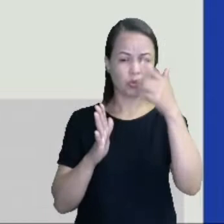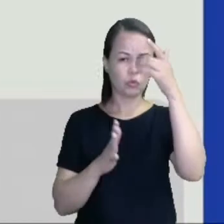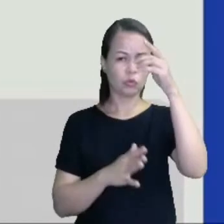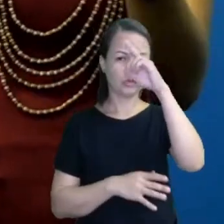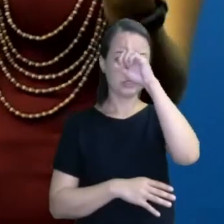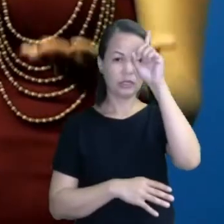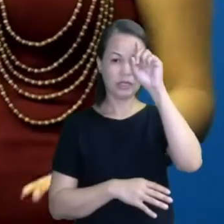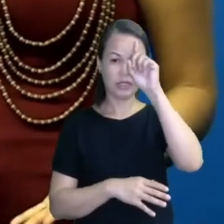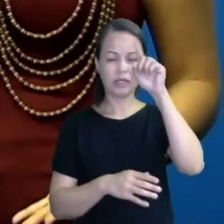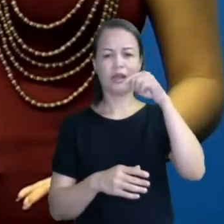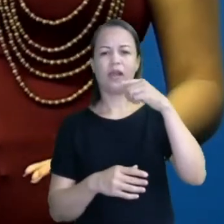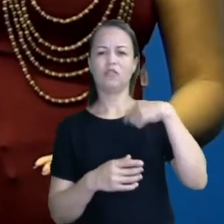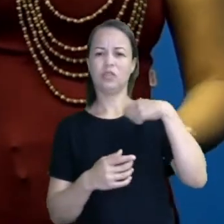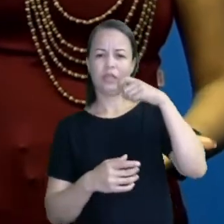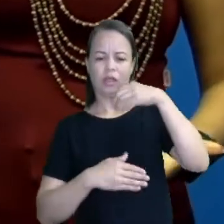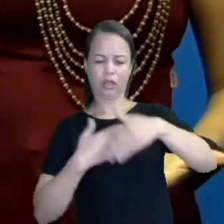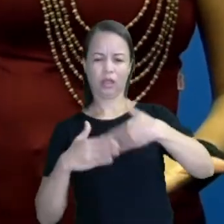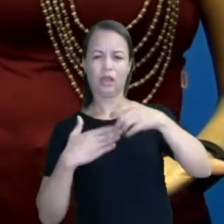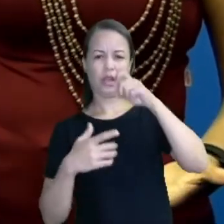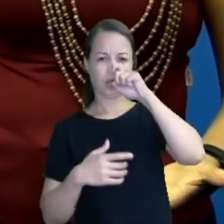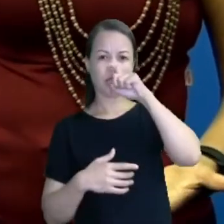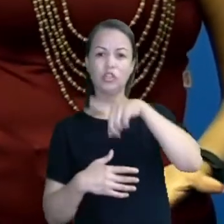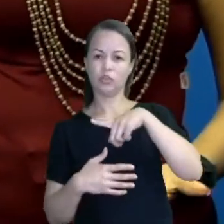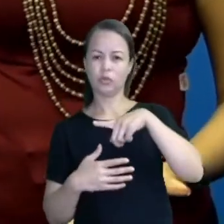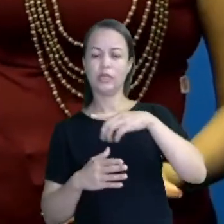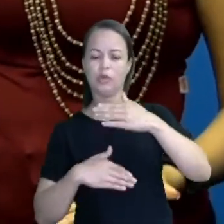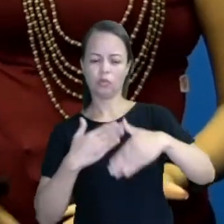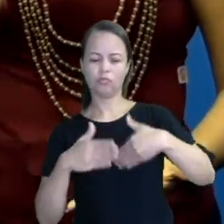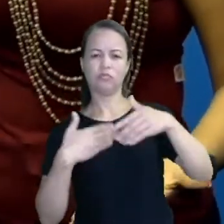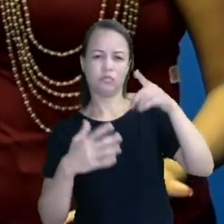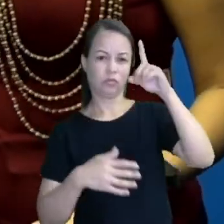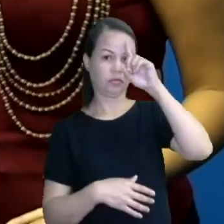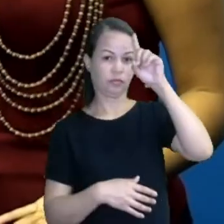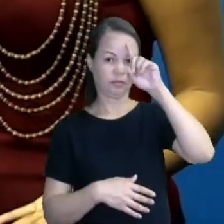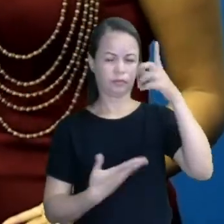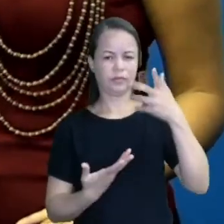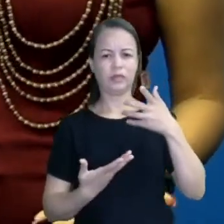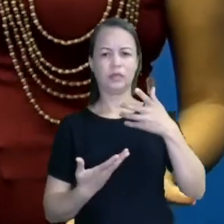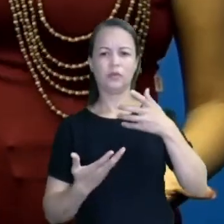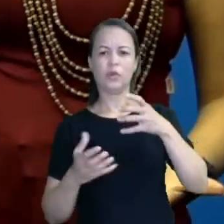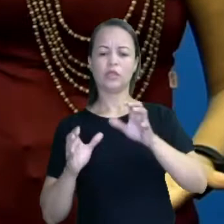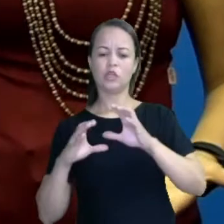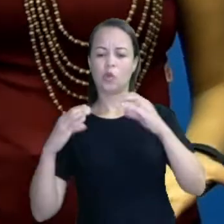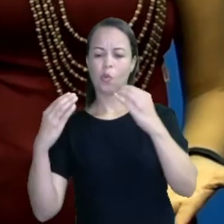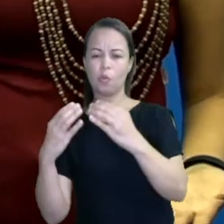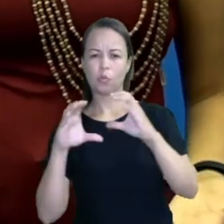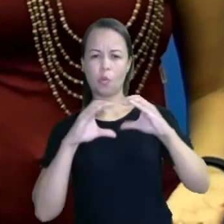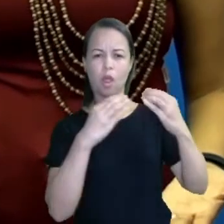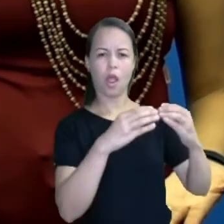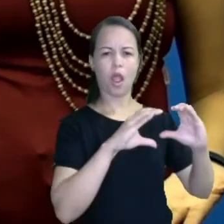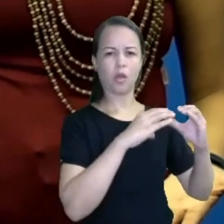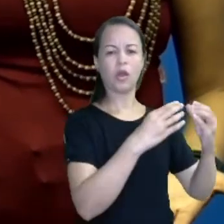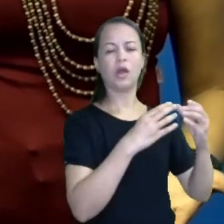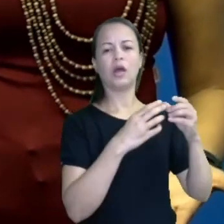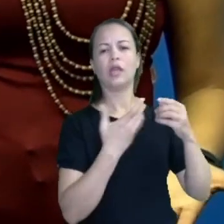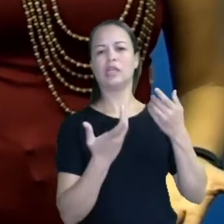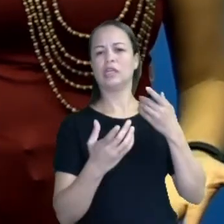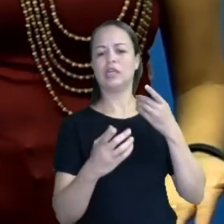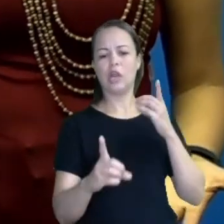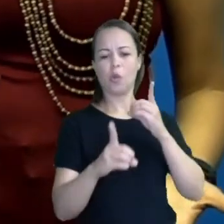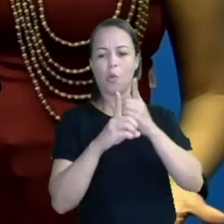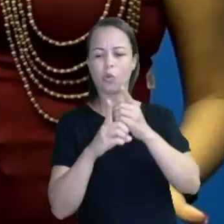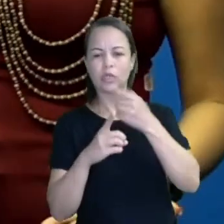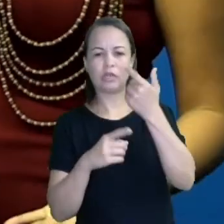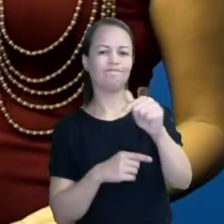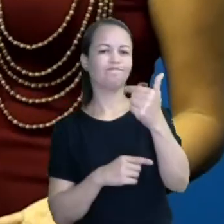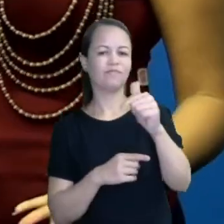alguma coisa. Então, essa coleta ela tem que existir diariamente. E quantas comunidades a gente encontra que não tem coleta de lixo?